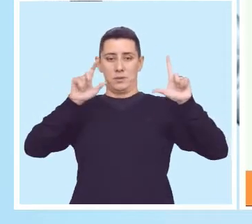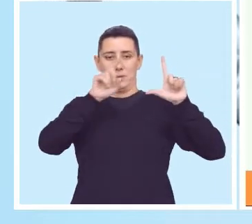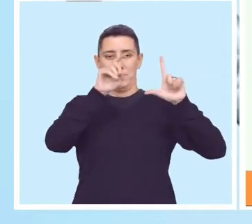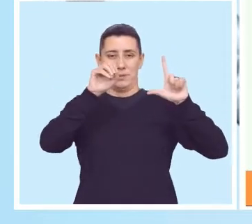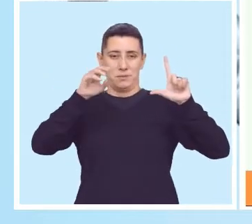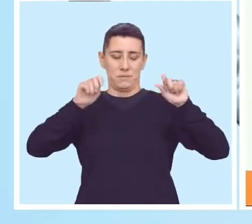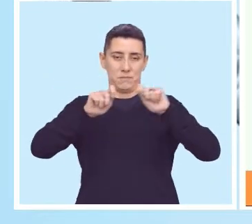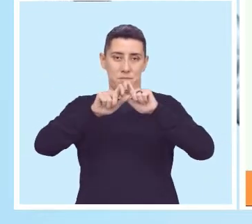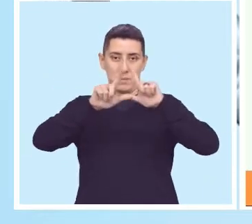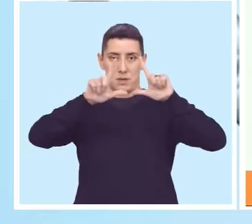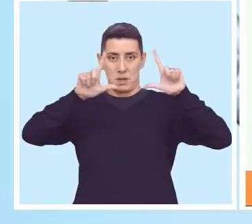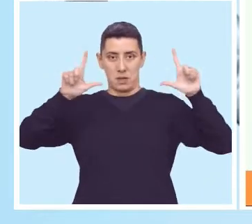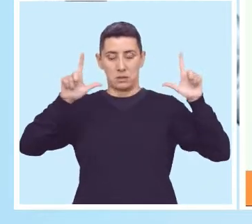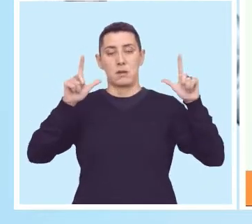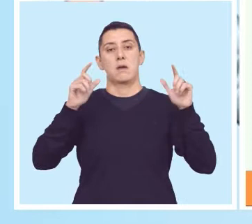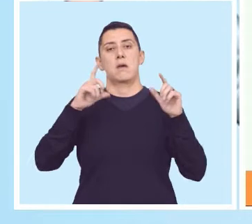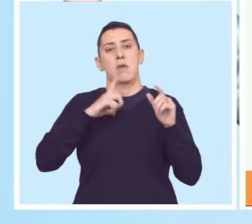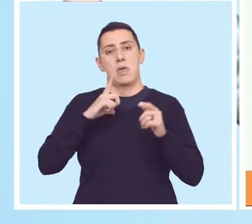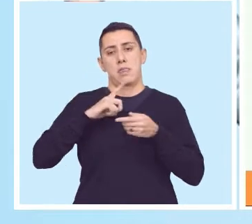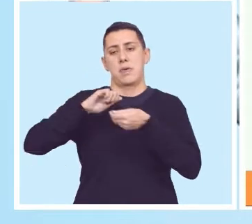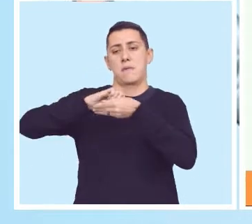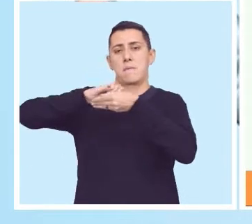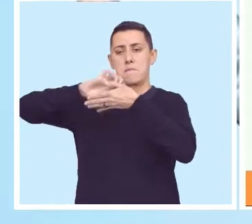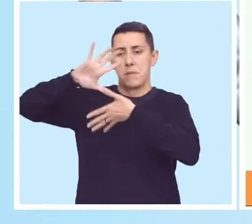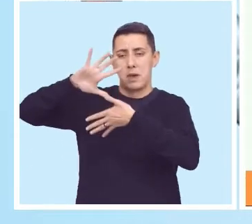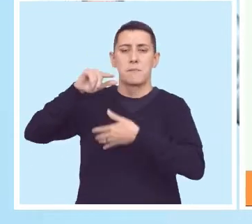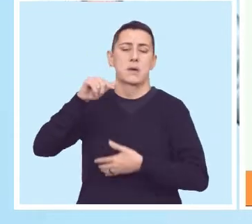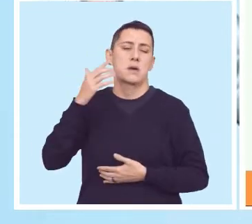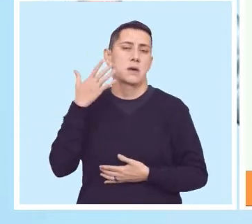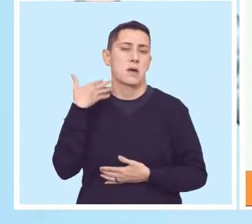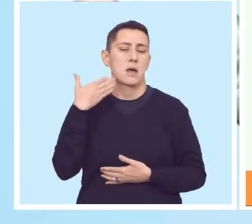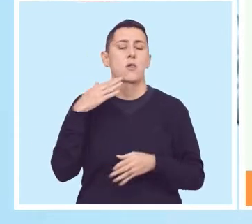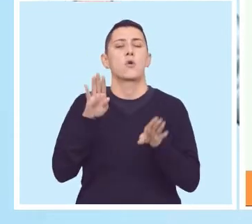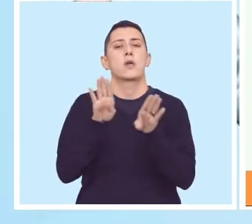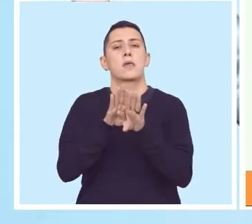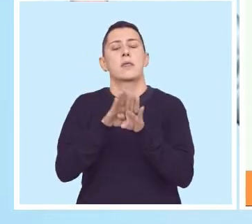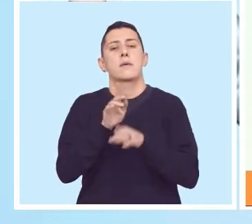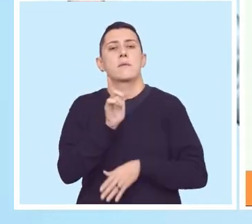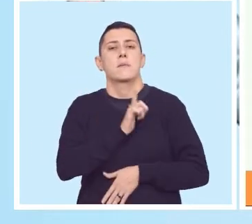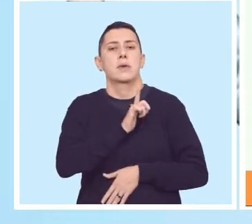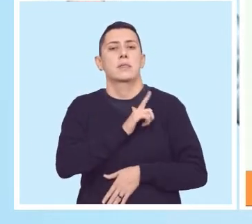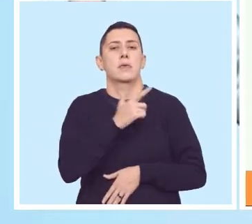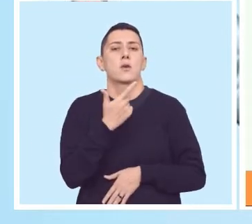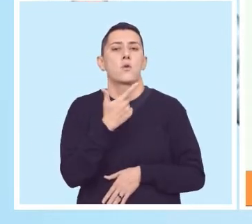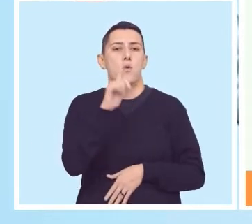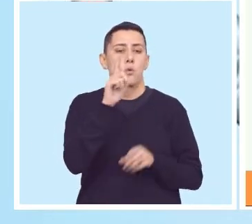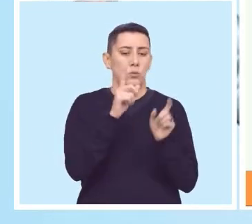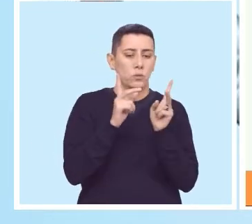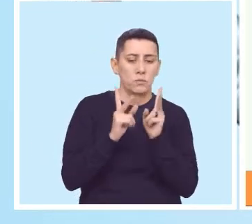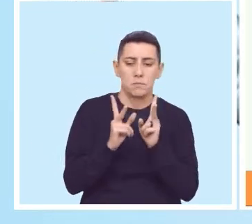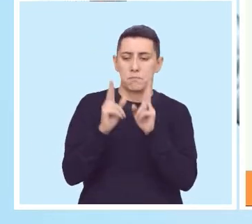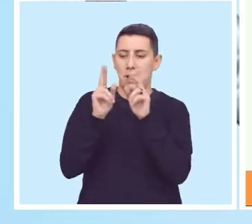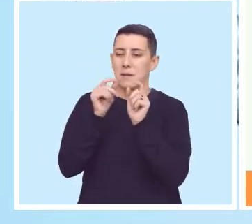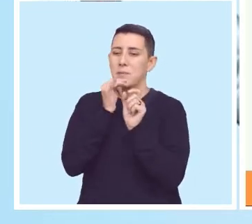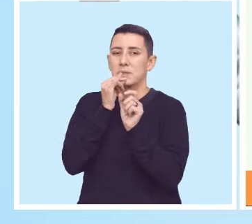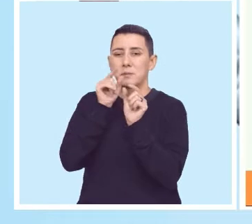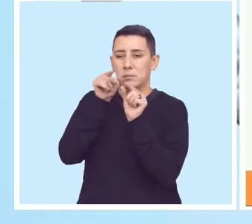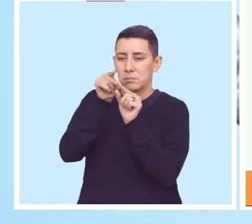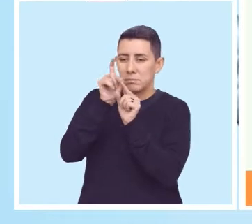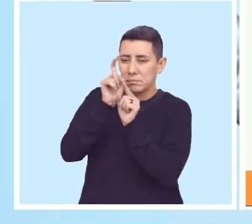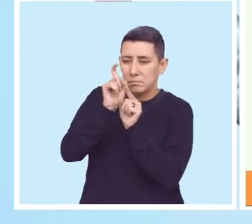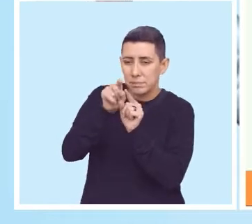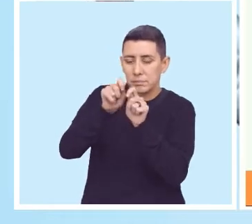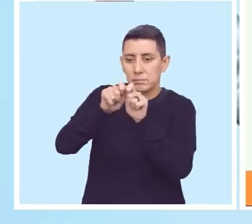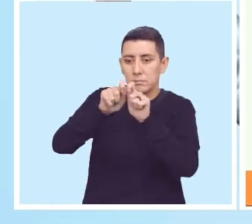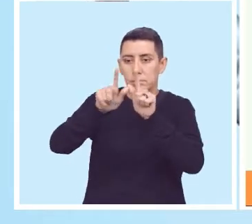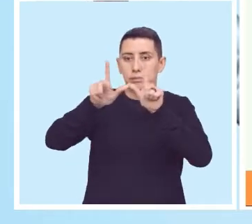de calor, nós também, trecho a trecho, nós conseguimos clicar e mostrar